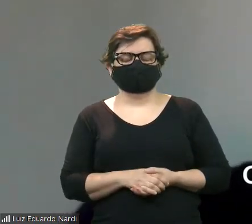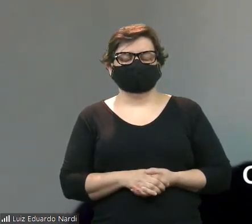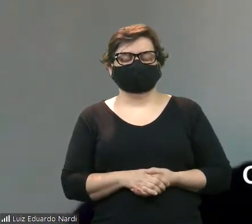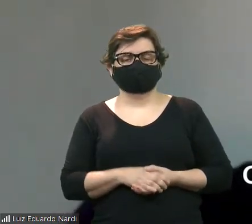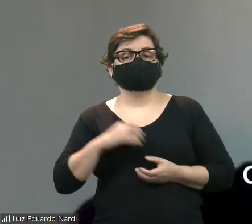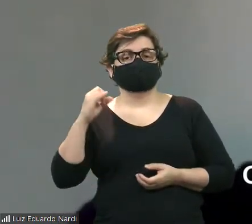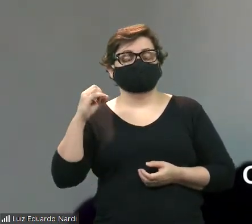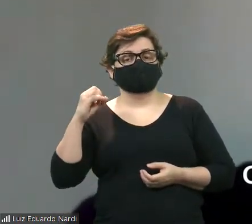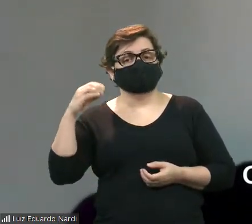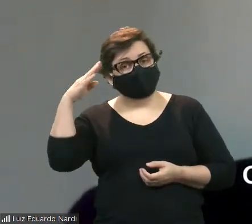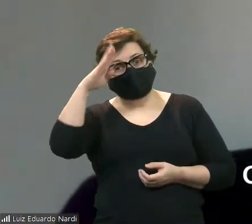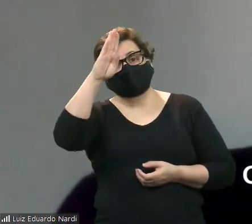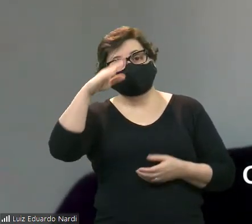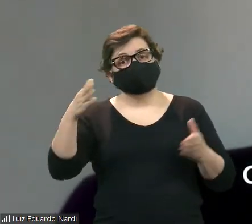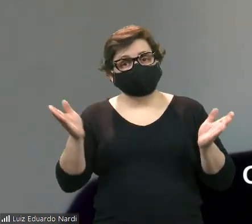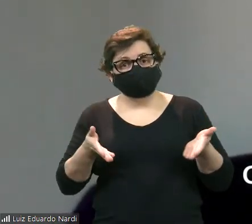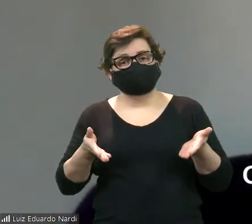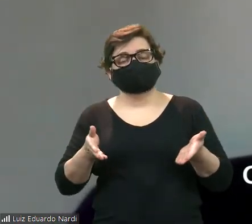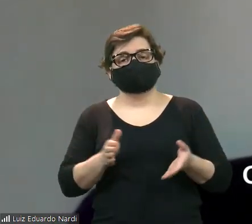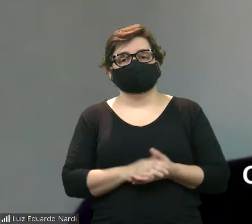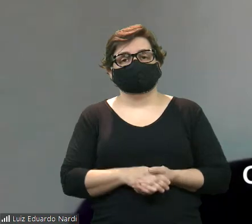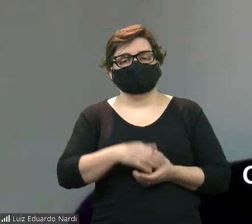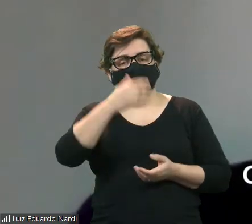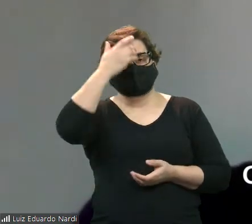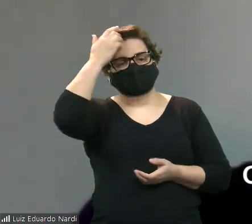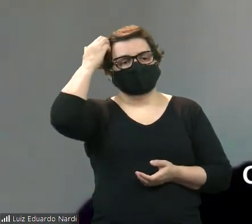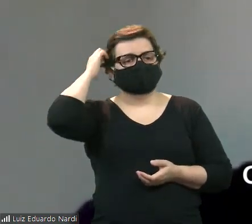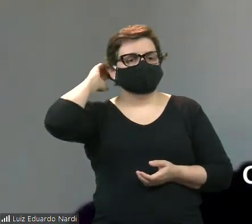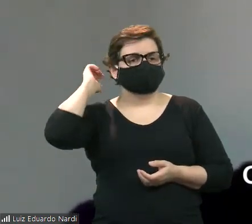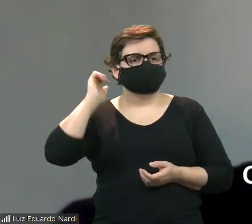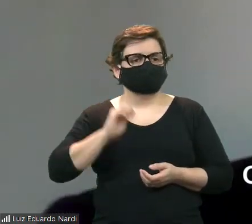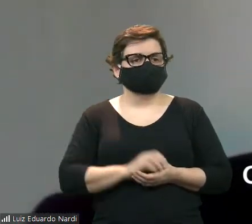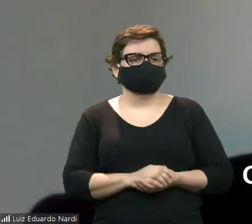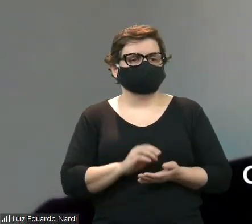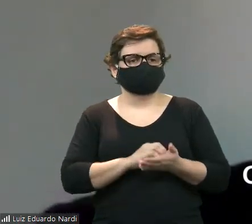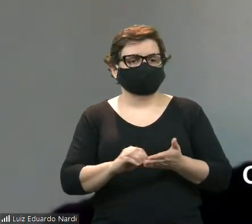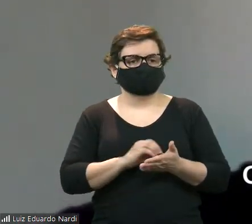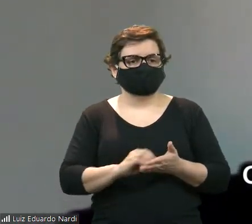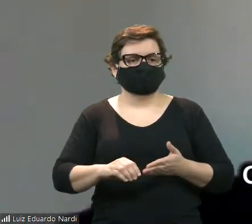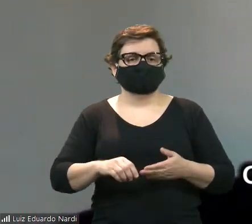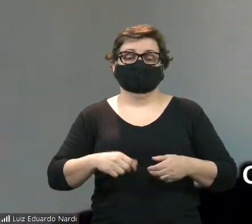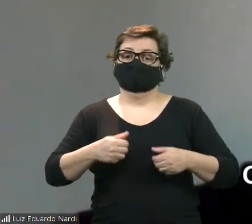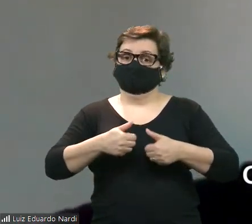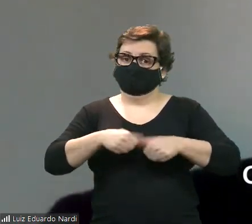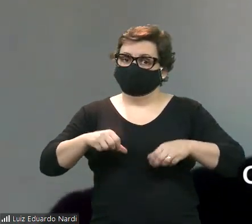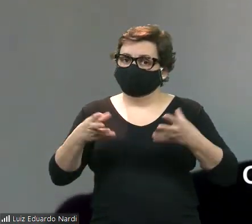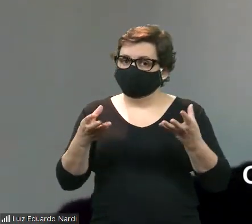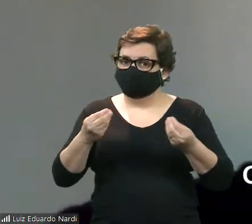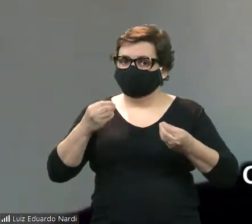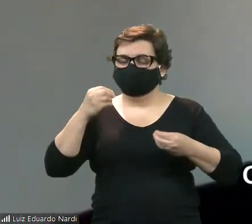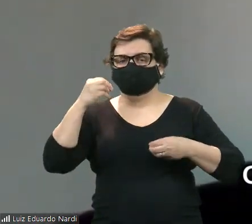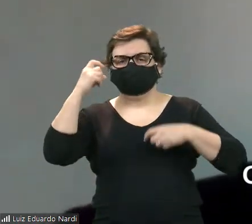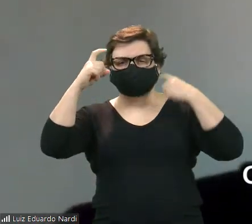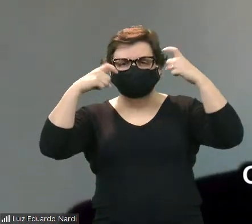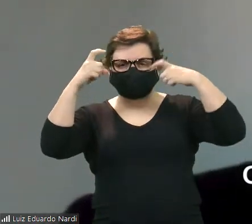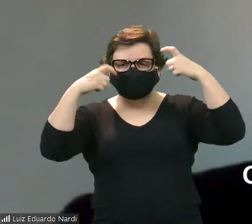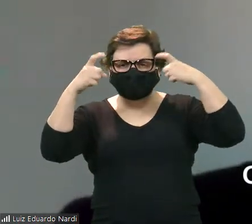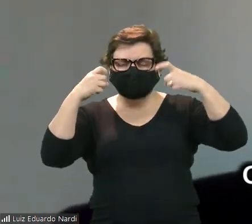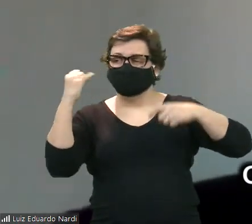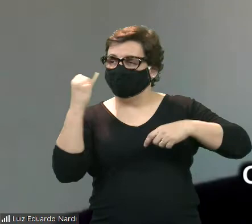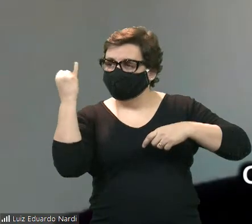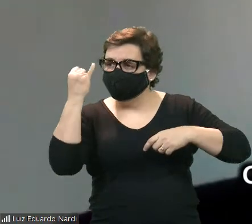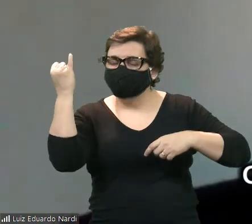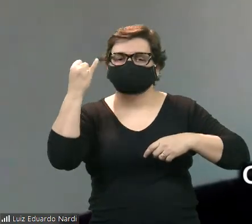neste momento, em que secretários devem estar preocupados, e sobretudo o secretário de Fazenda,